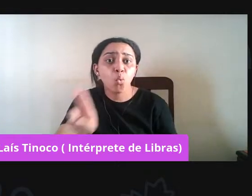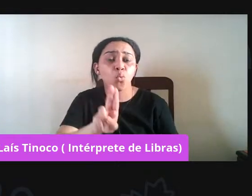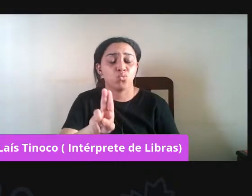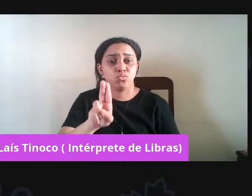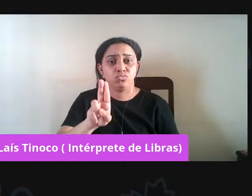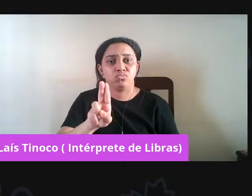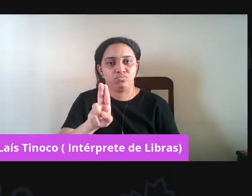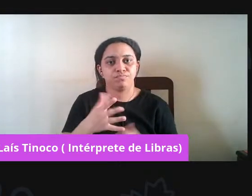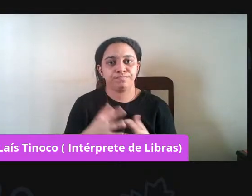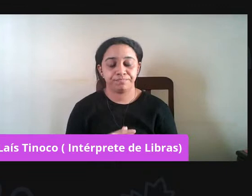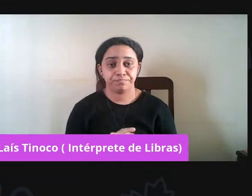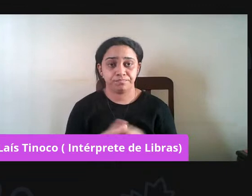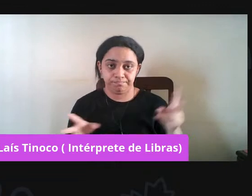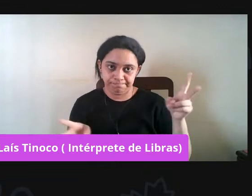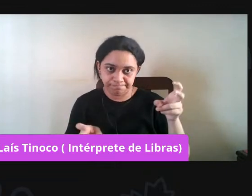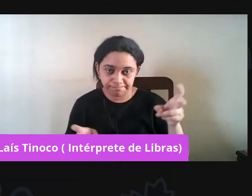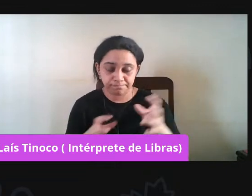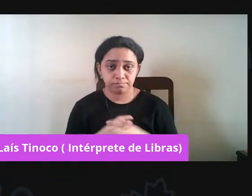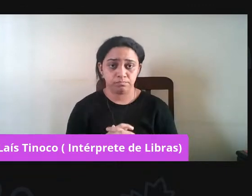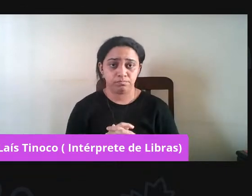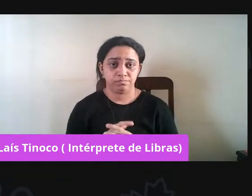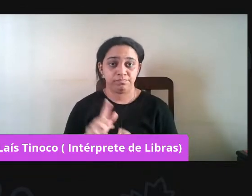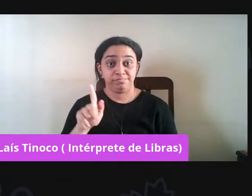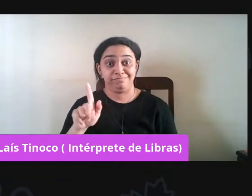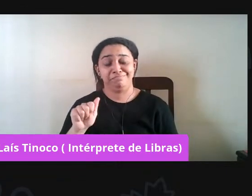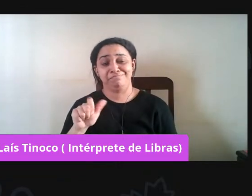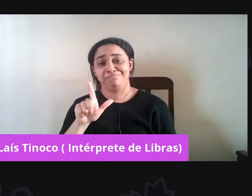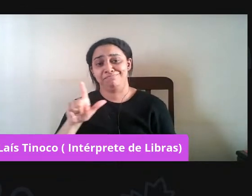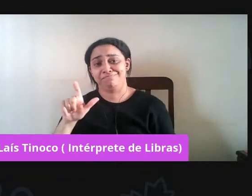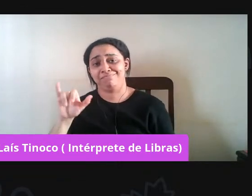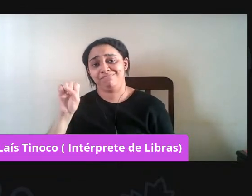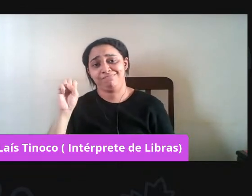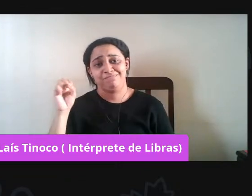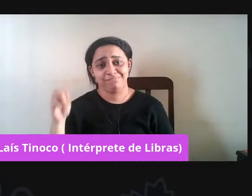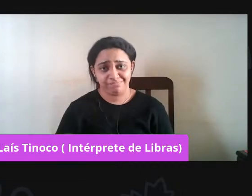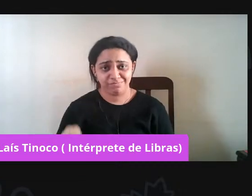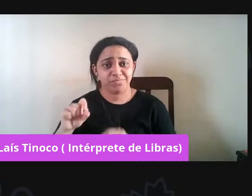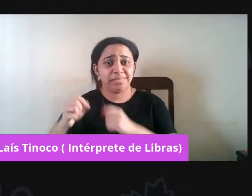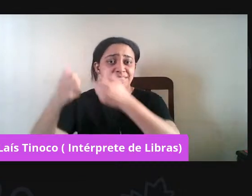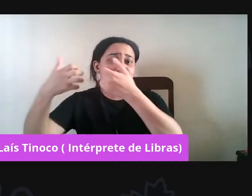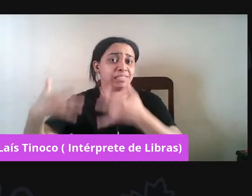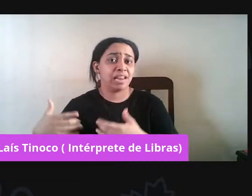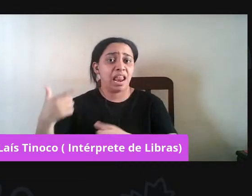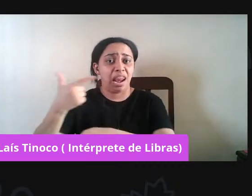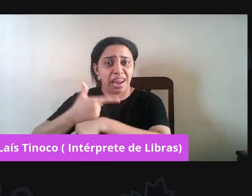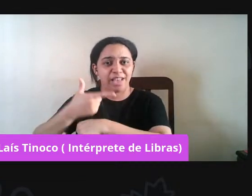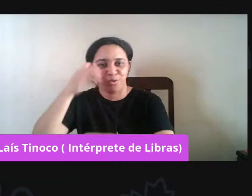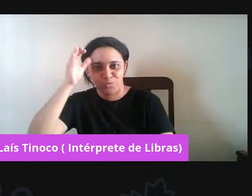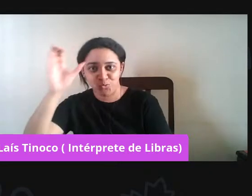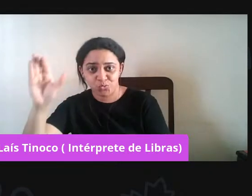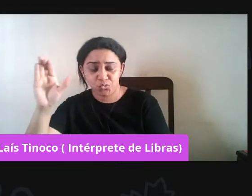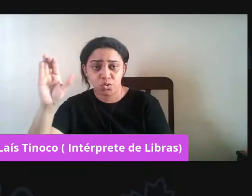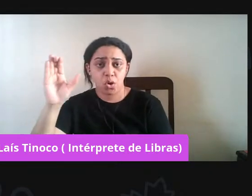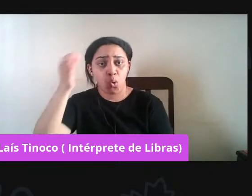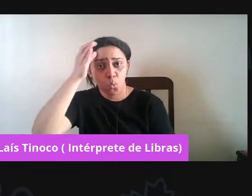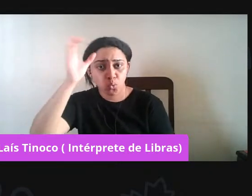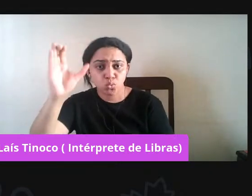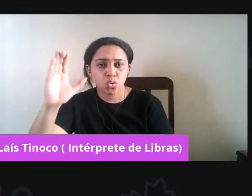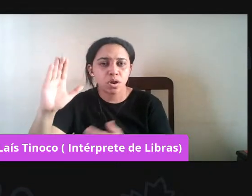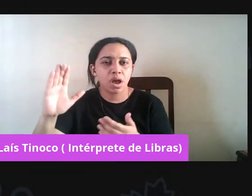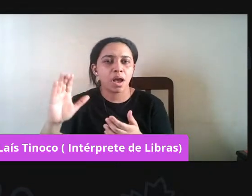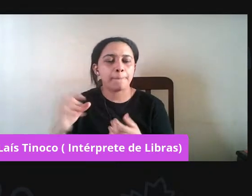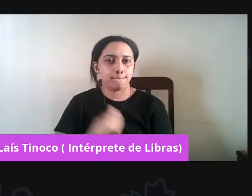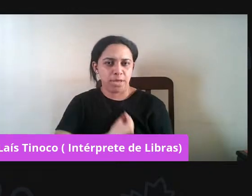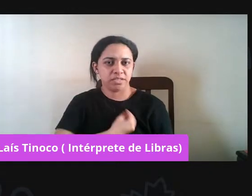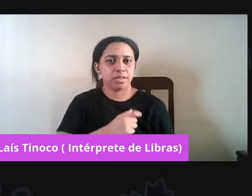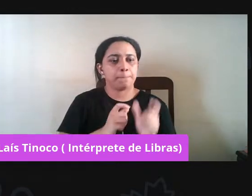aspas. Já Galisson, definindo lexicultura, diz que ela é a cultura depositada em certas palavras